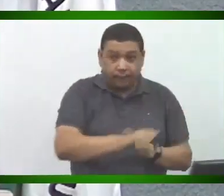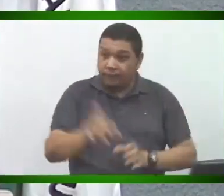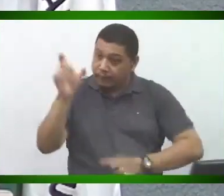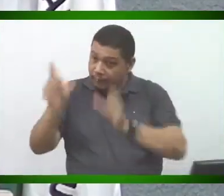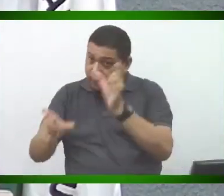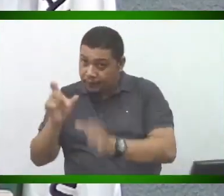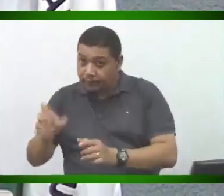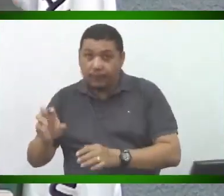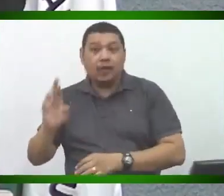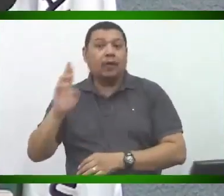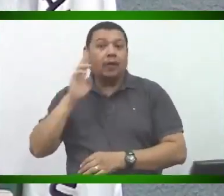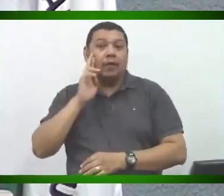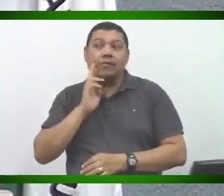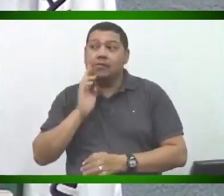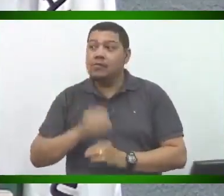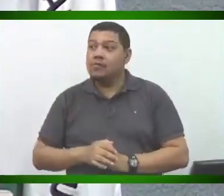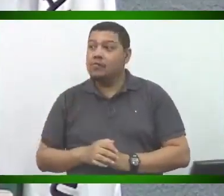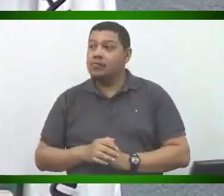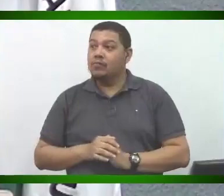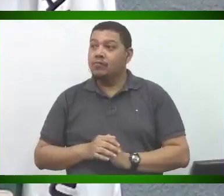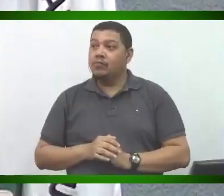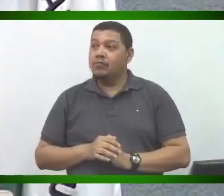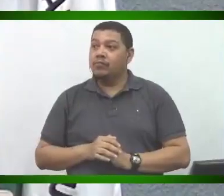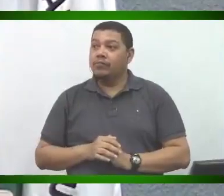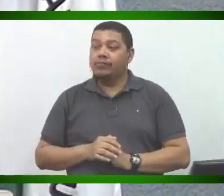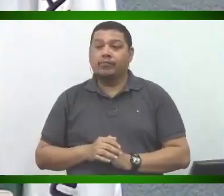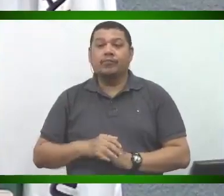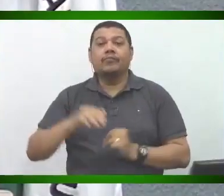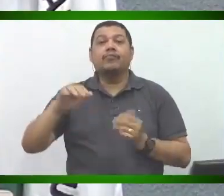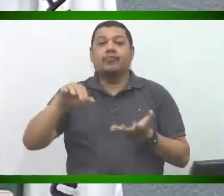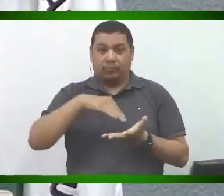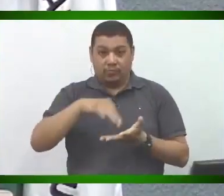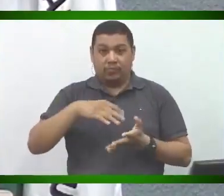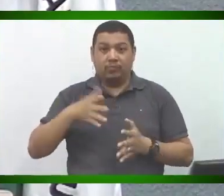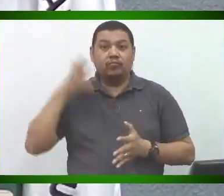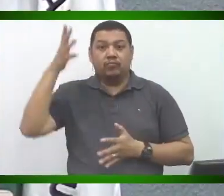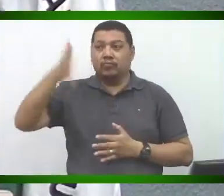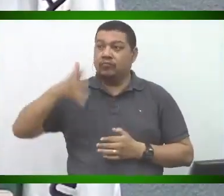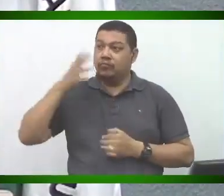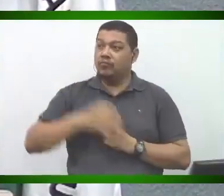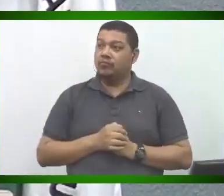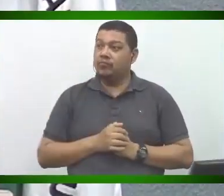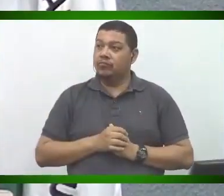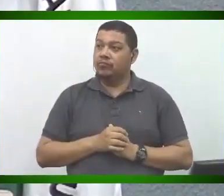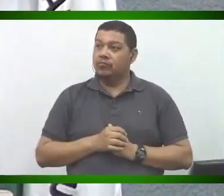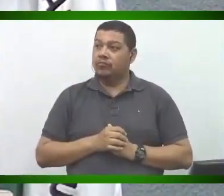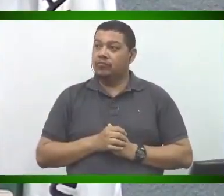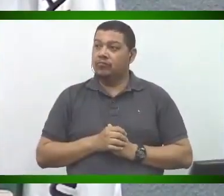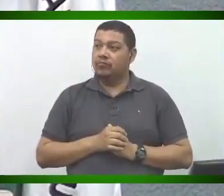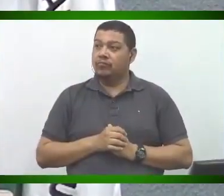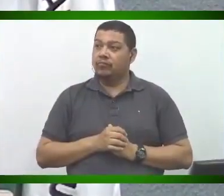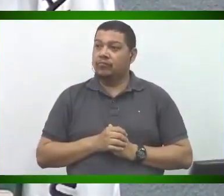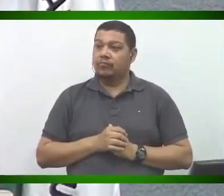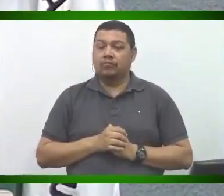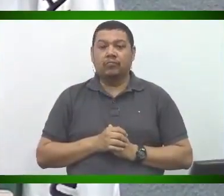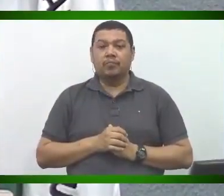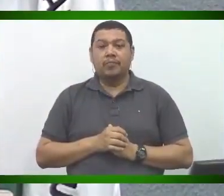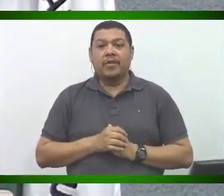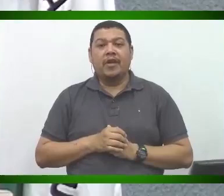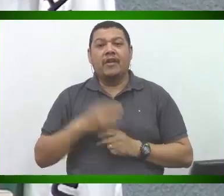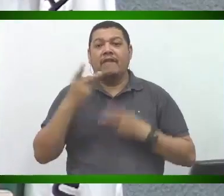Rondônia. Em nenhum momento na fala do secretário estadual de saúde, ele fala em olhar para os